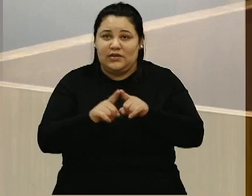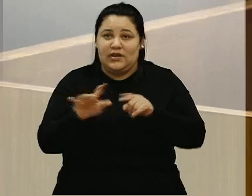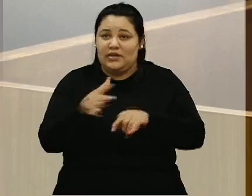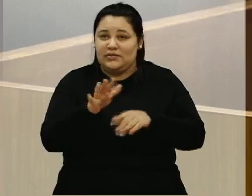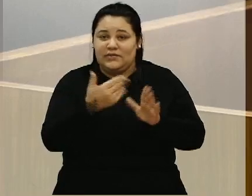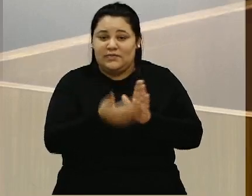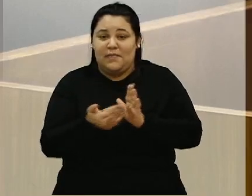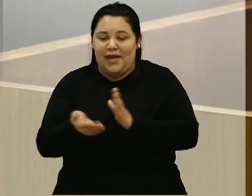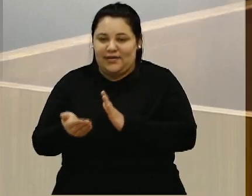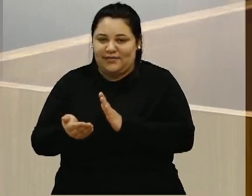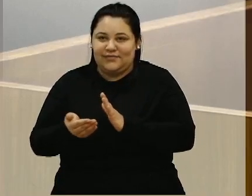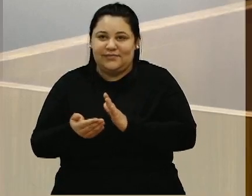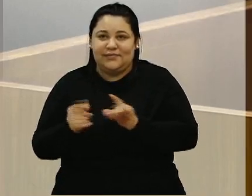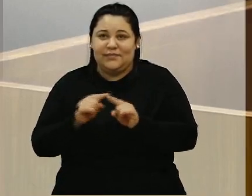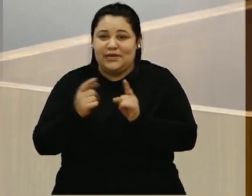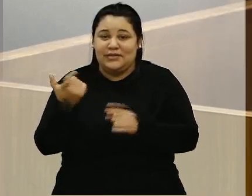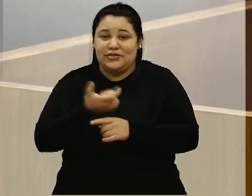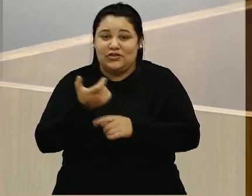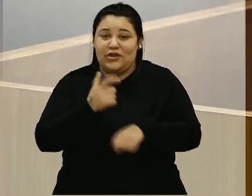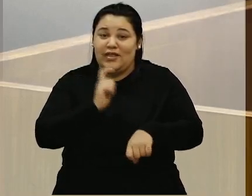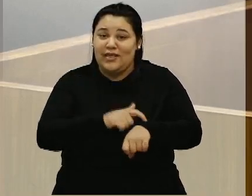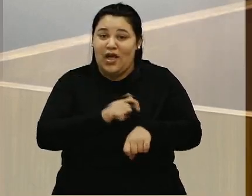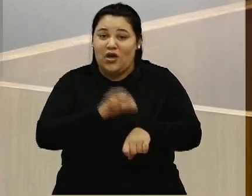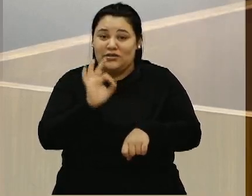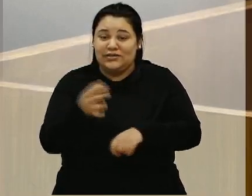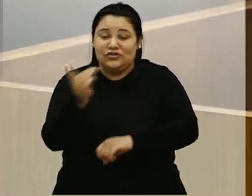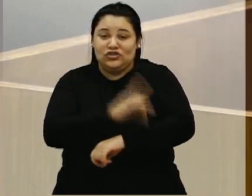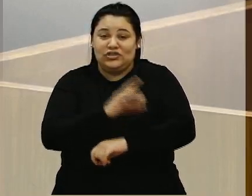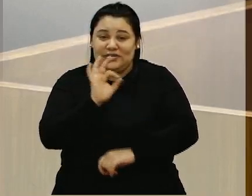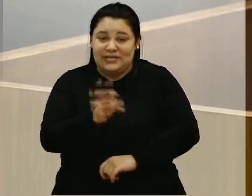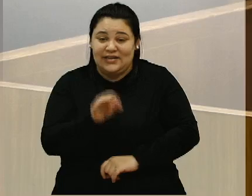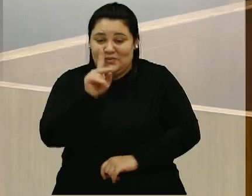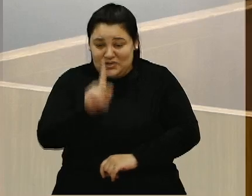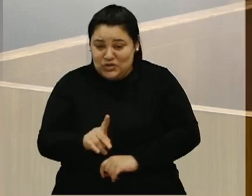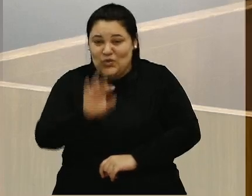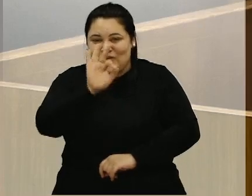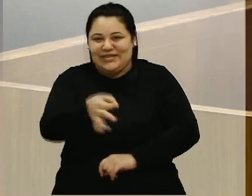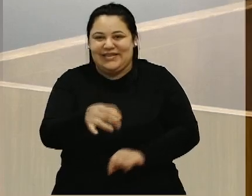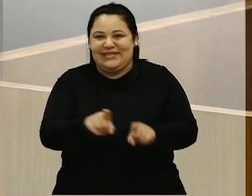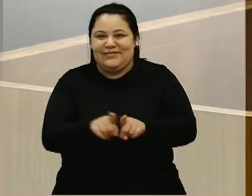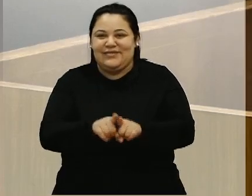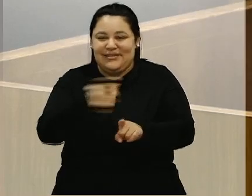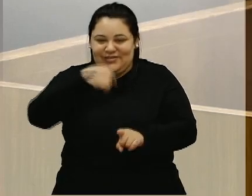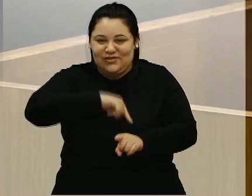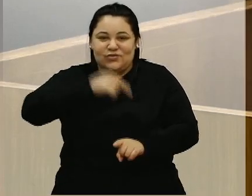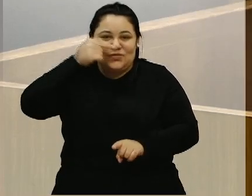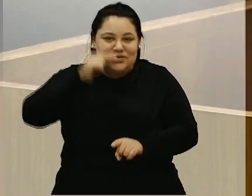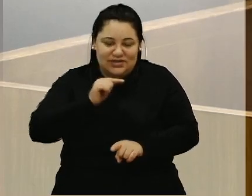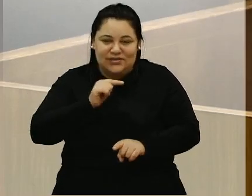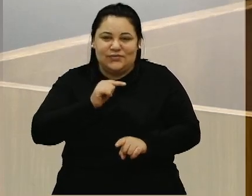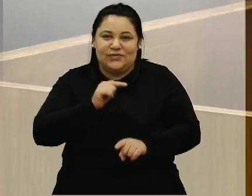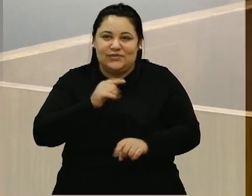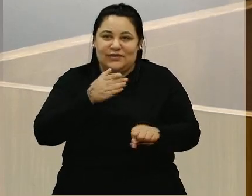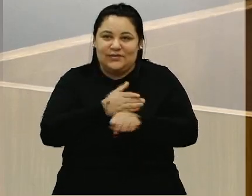E a sorte é que nós estávamos lá na hora certa, no dia certo, com a pessoa certa, e nós conseguimos incluir